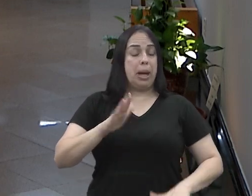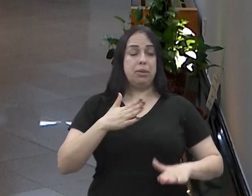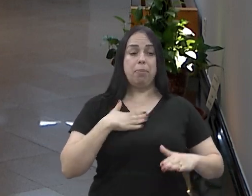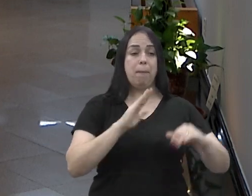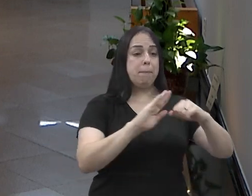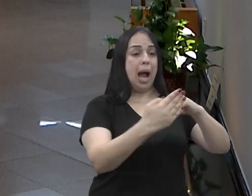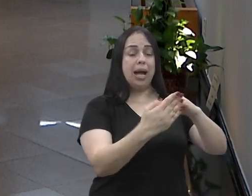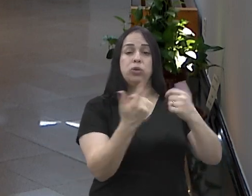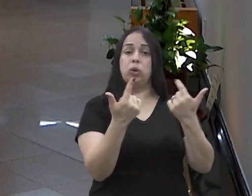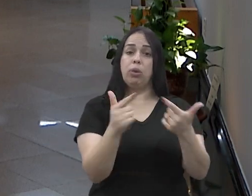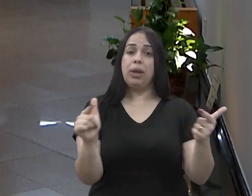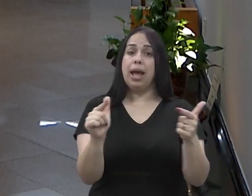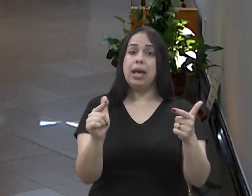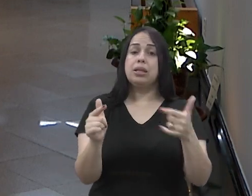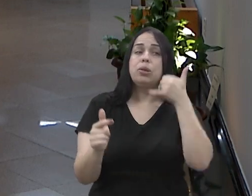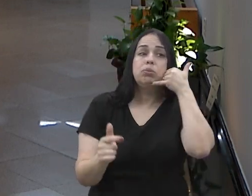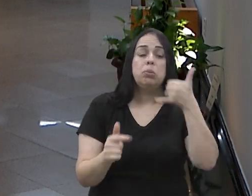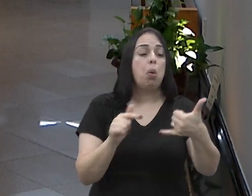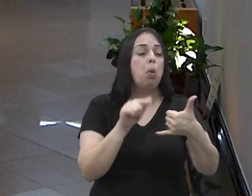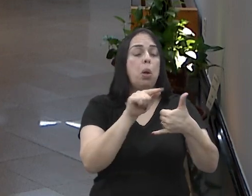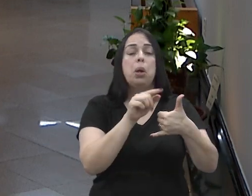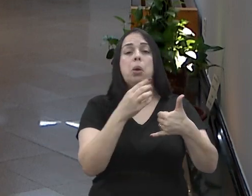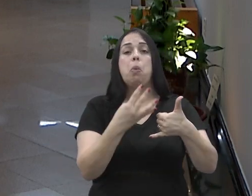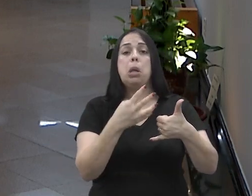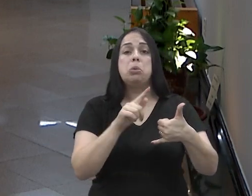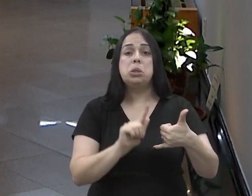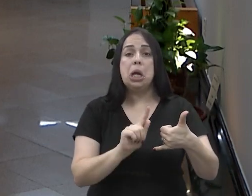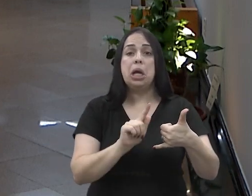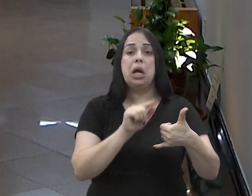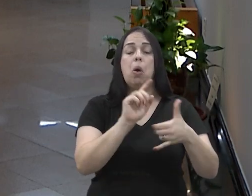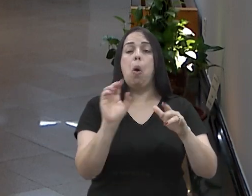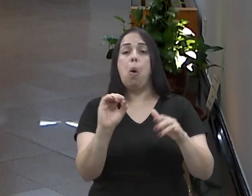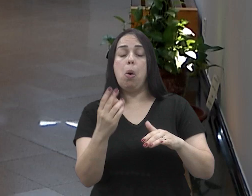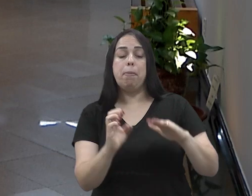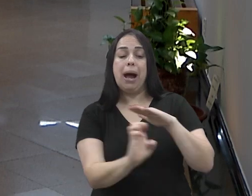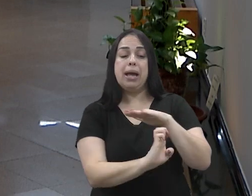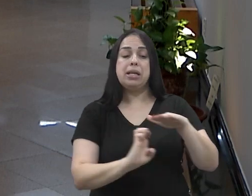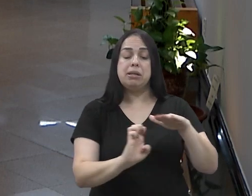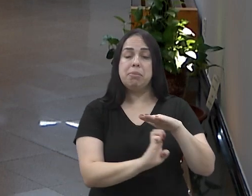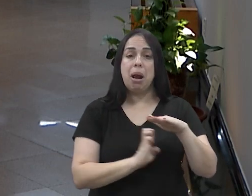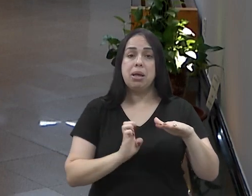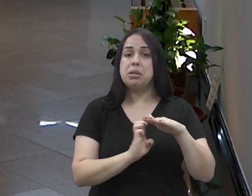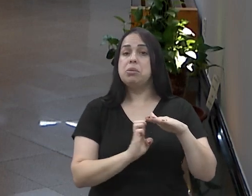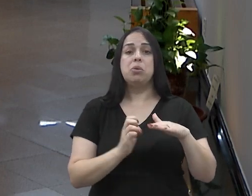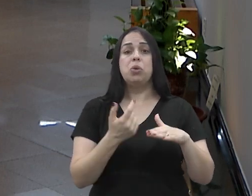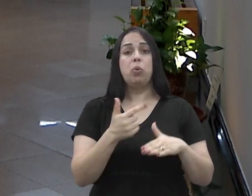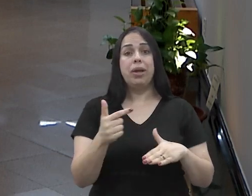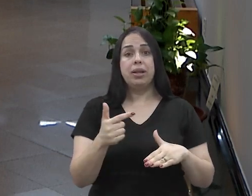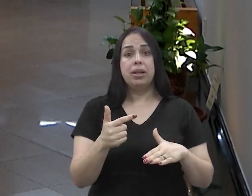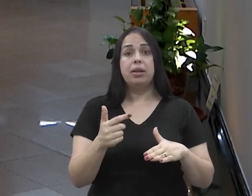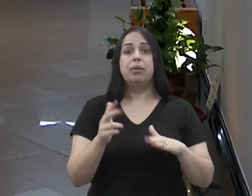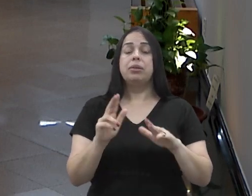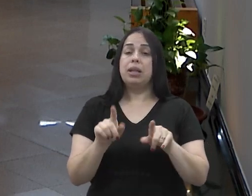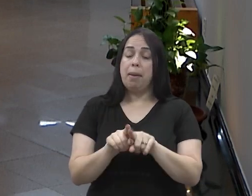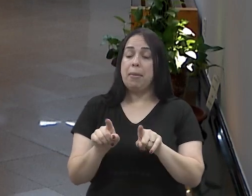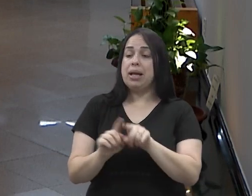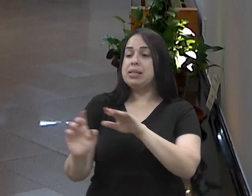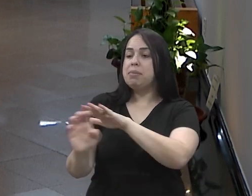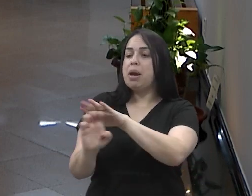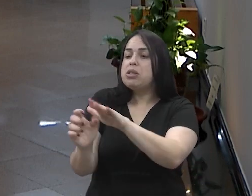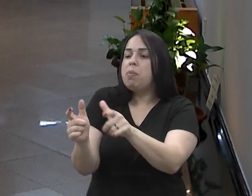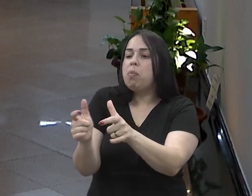bairro ainda não tem. No meu equipamento, no meu celular, no meu notebook, a minha empresa aqui, a Beta, não tem uma tecnologia 5G e o pequeno empreendedor,